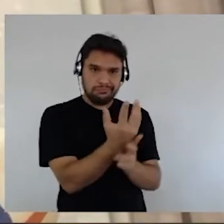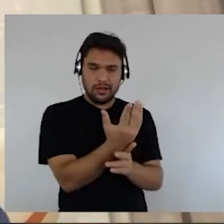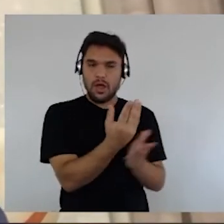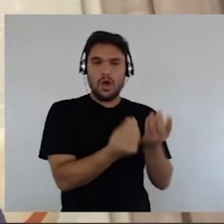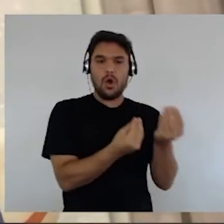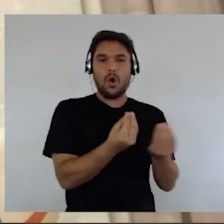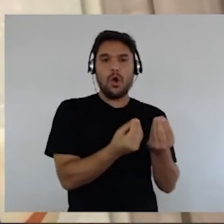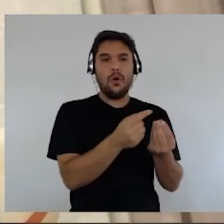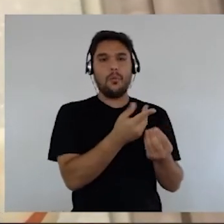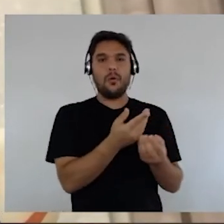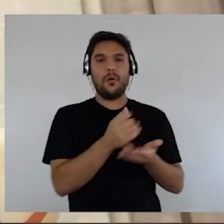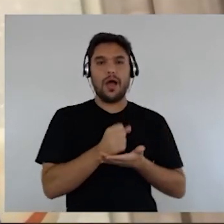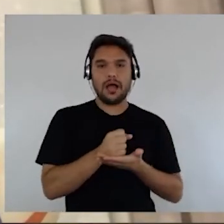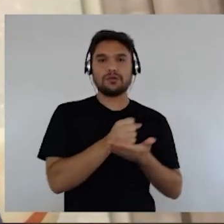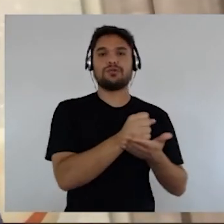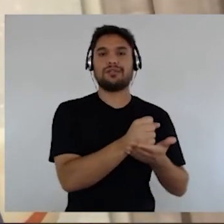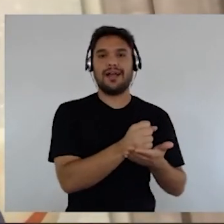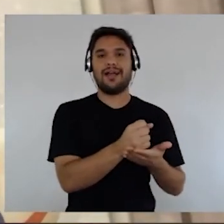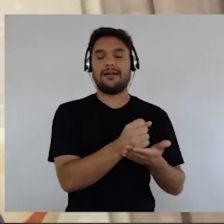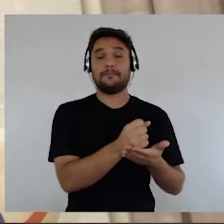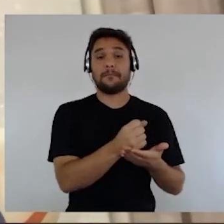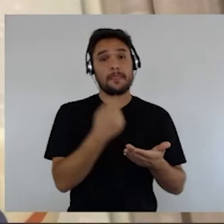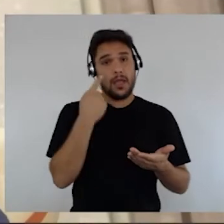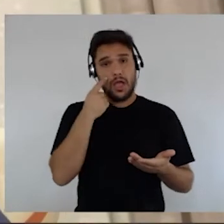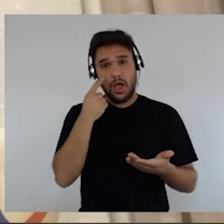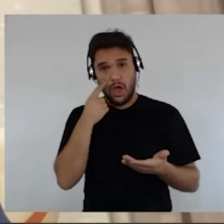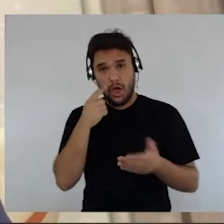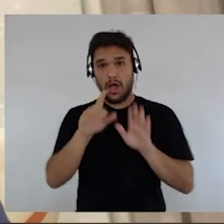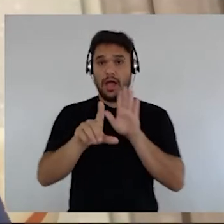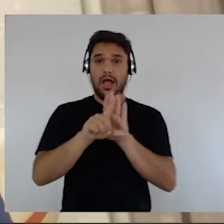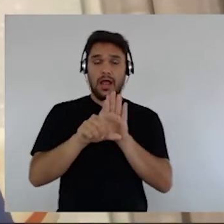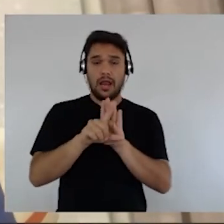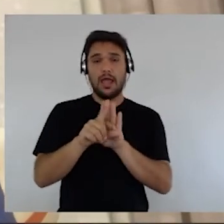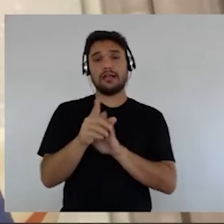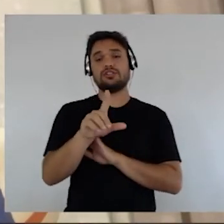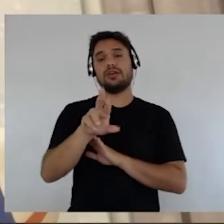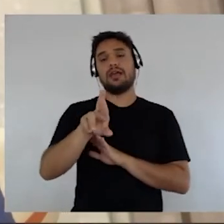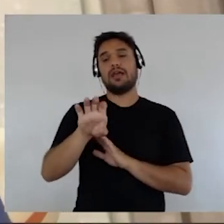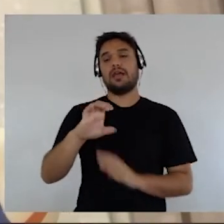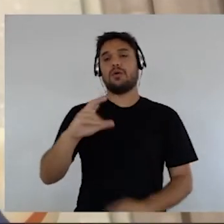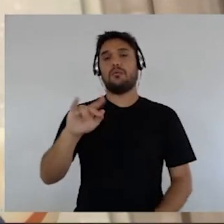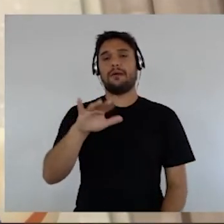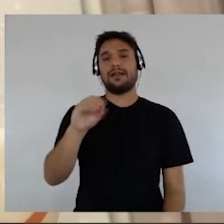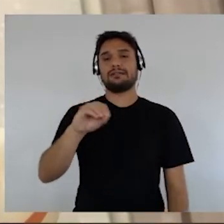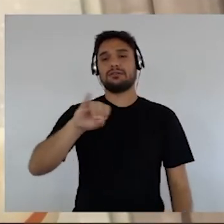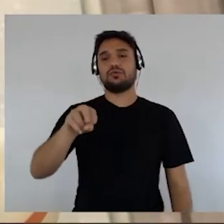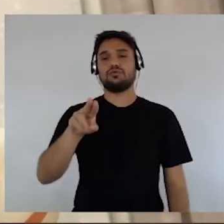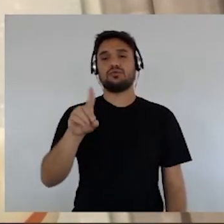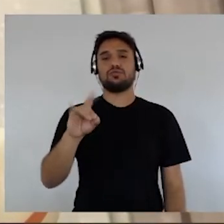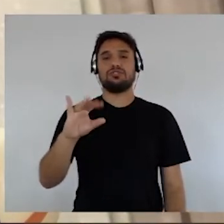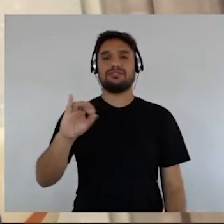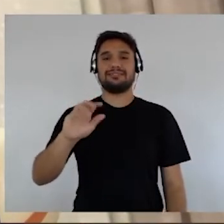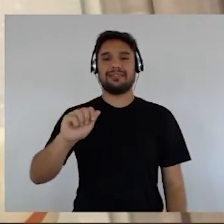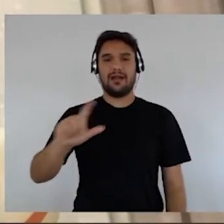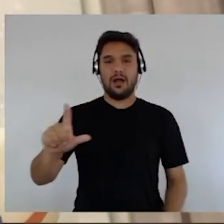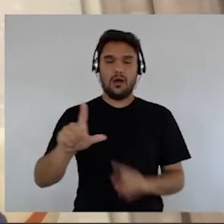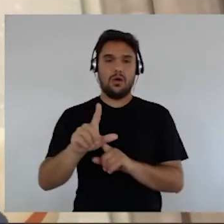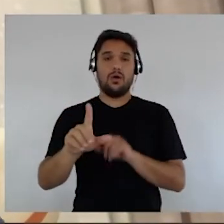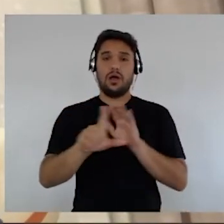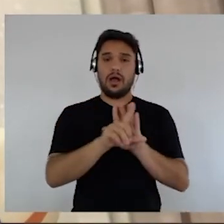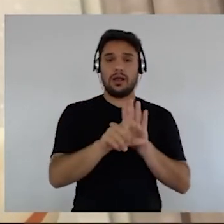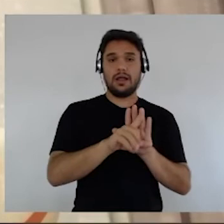Aqueles que nos assistem poderão examinar a Lei de Recuperação Judicial, que é a Lei 11.101, de 2005, nos